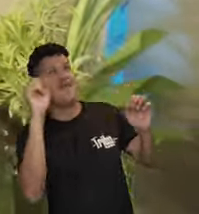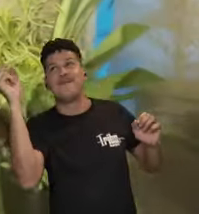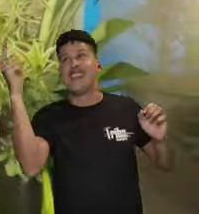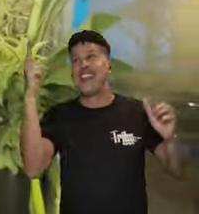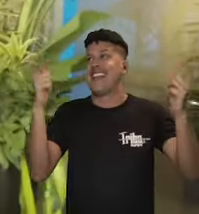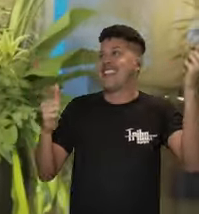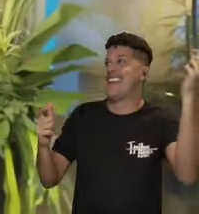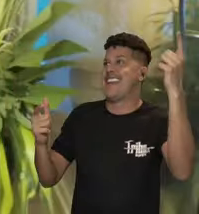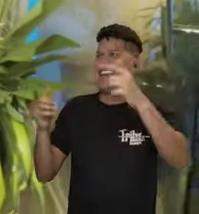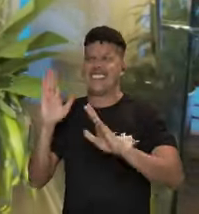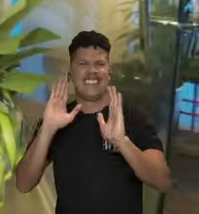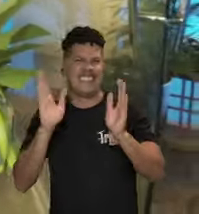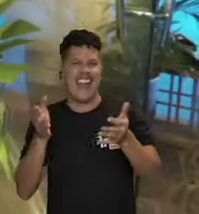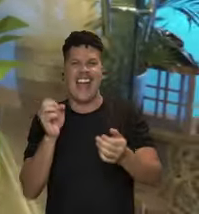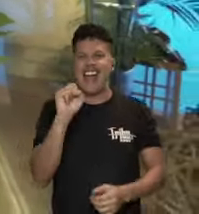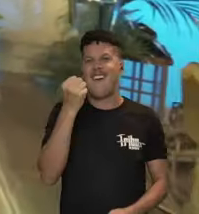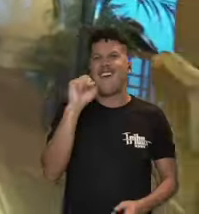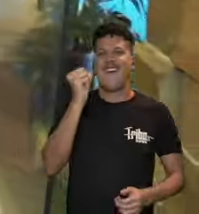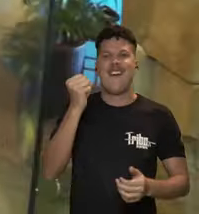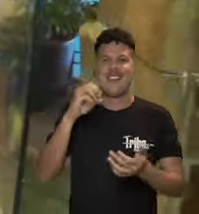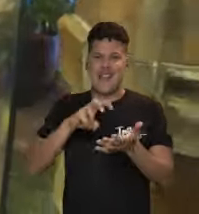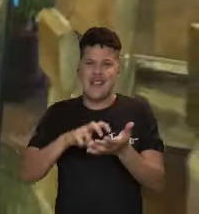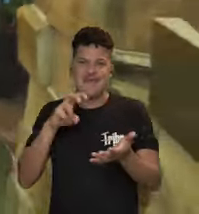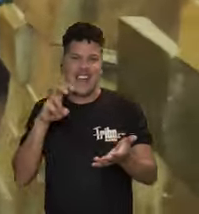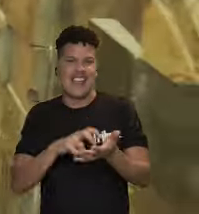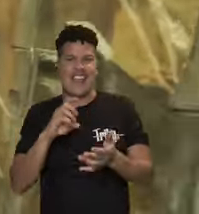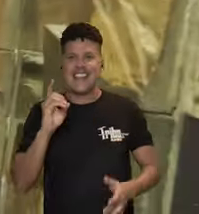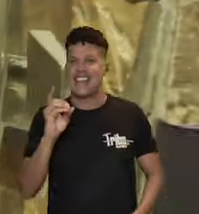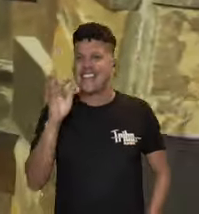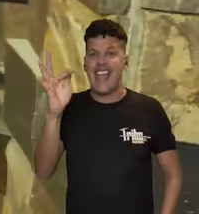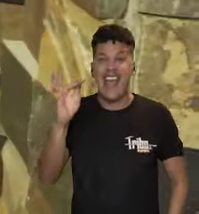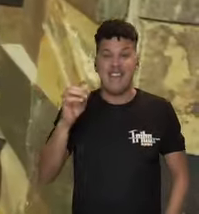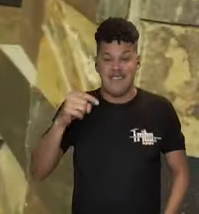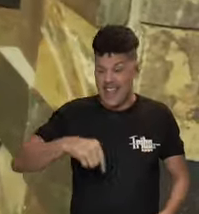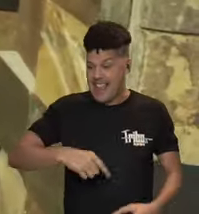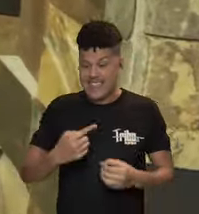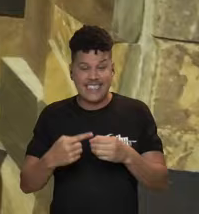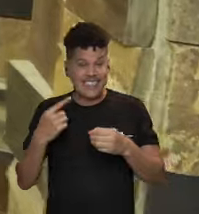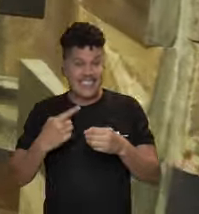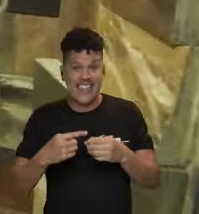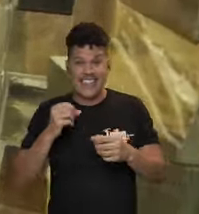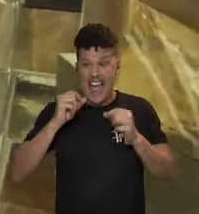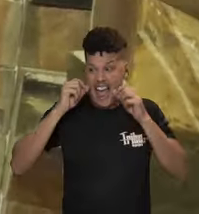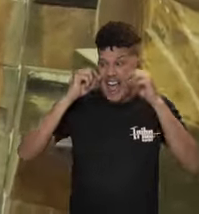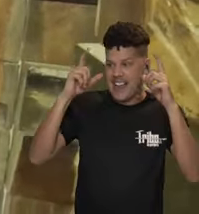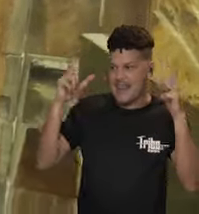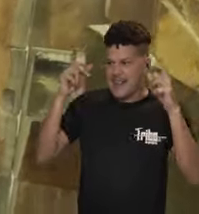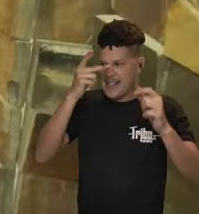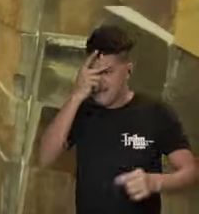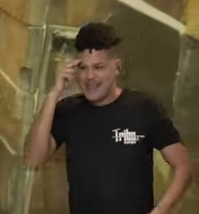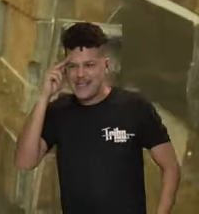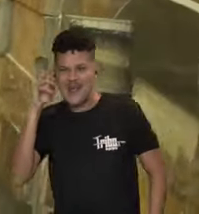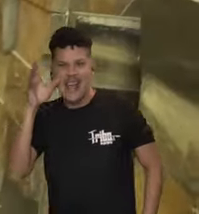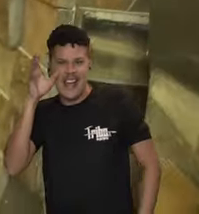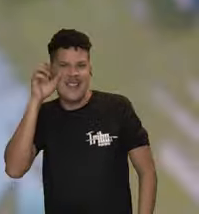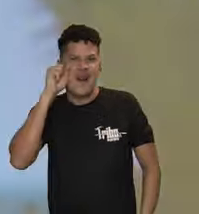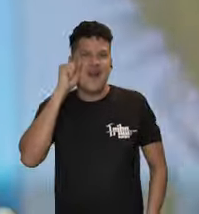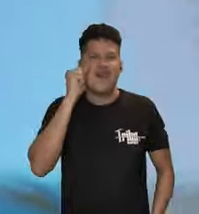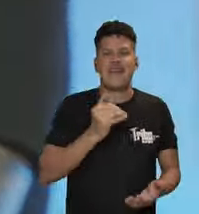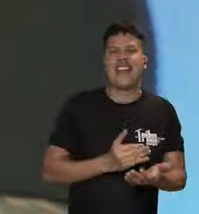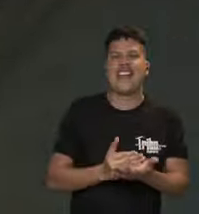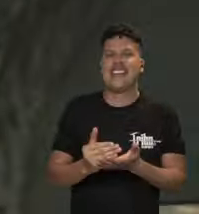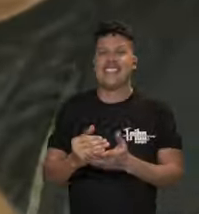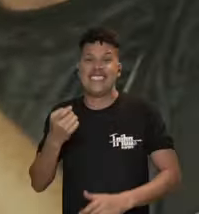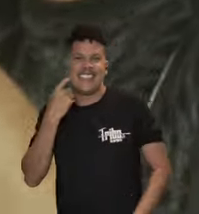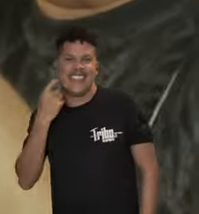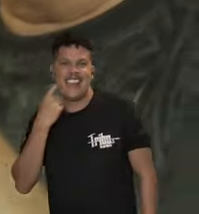São 8 horas da manhã, a cidade acorda e os insanados adormecem. É sexta-feira e à noite